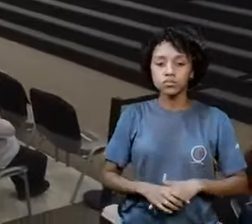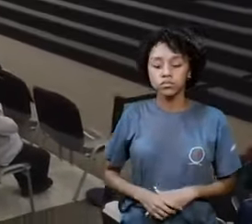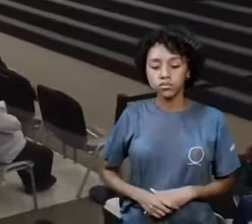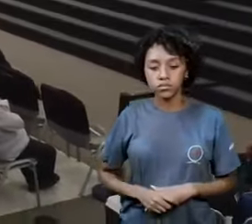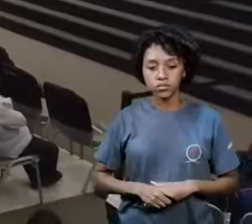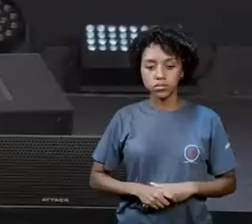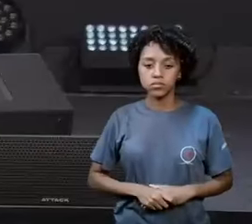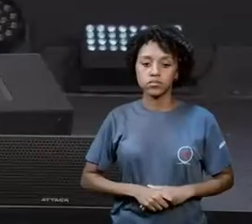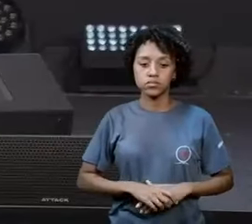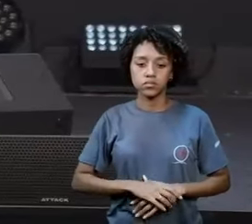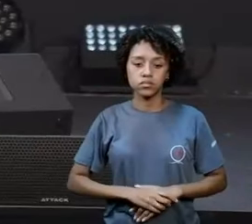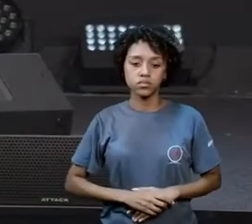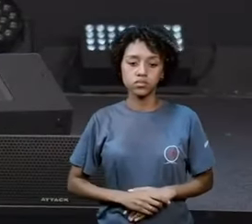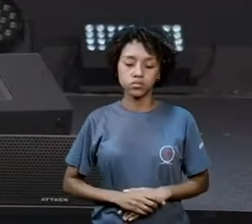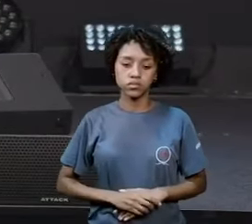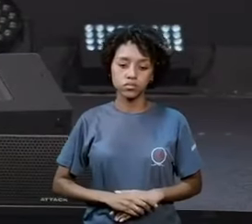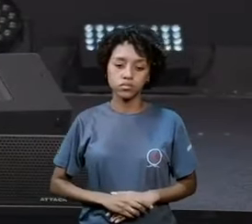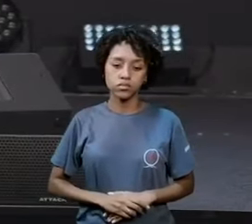de Deus